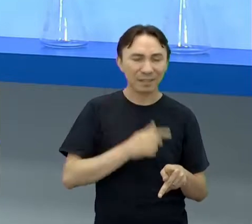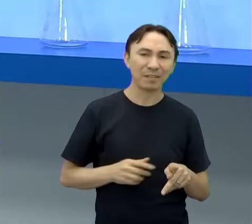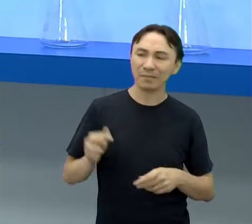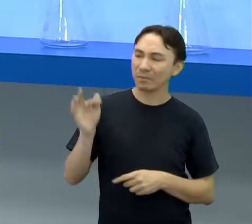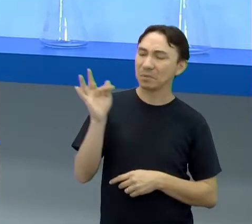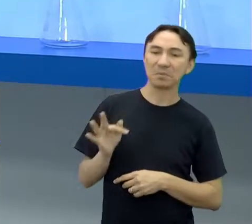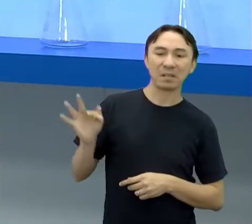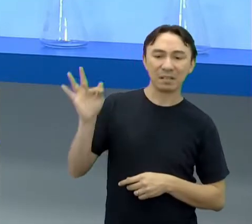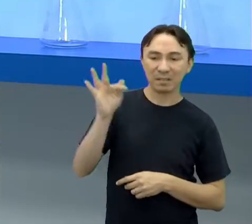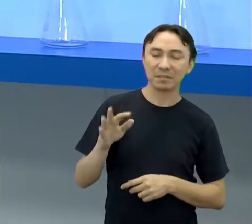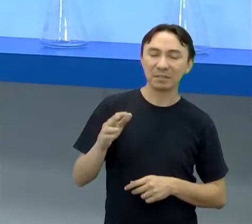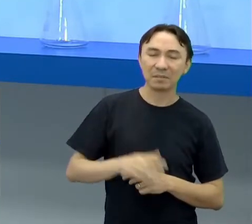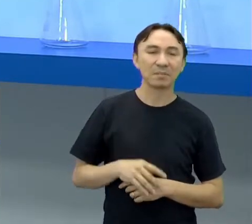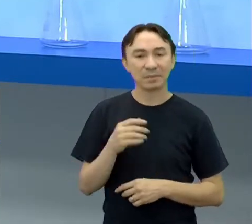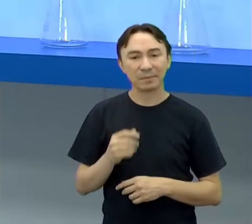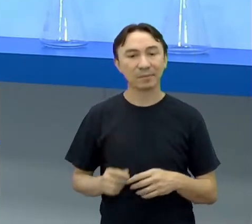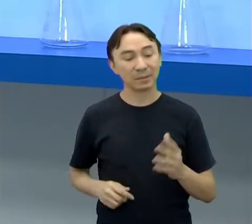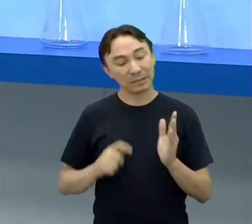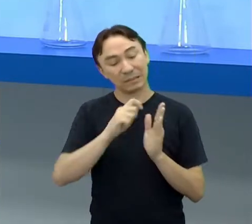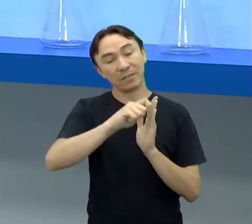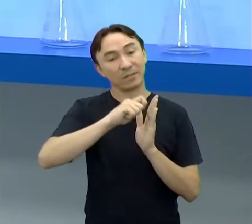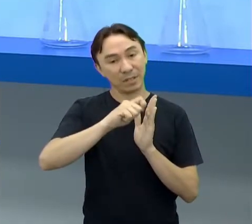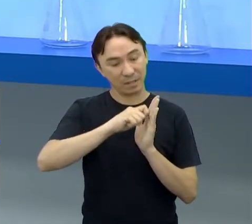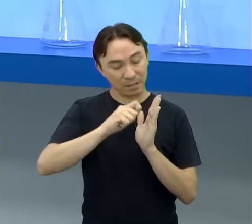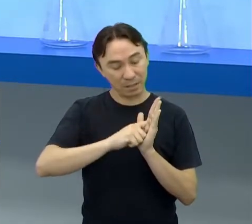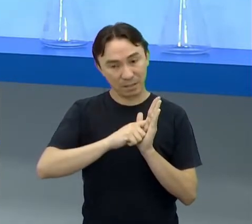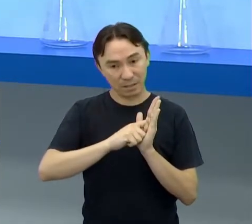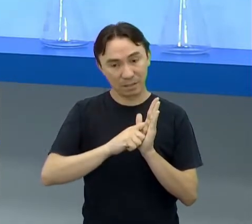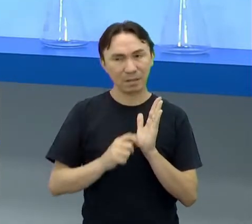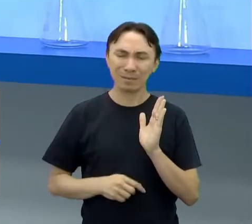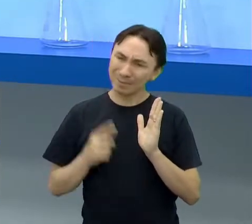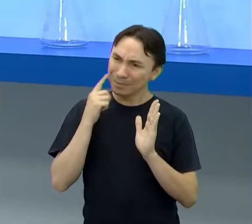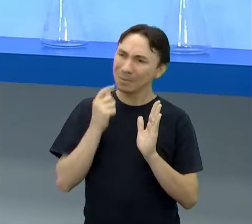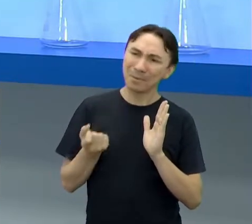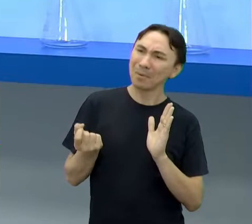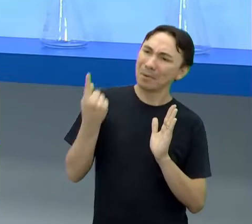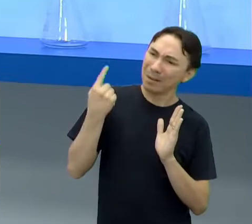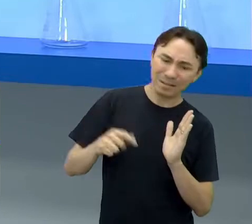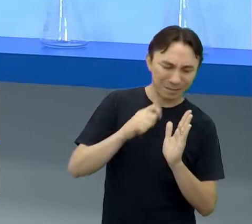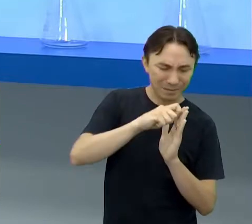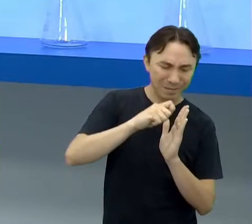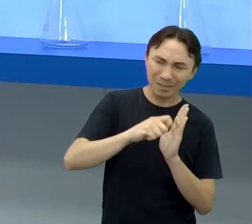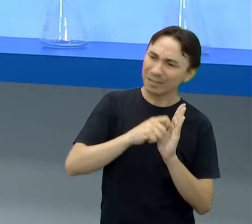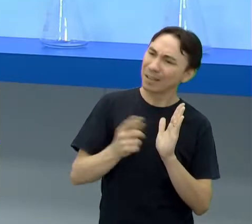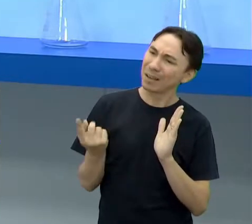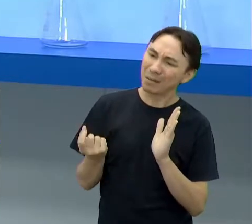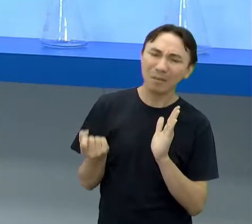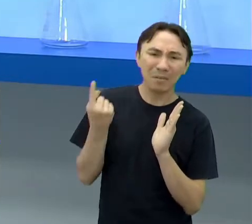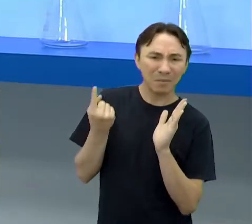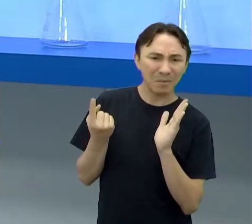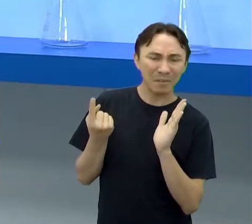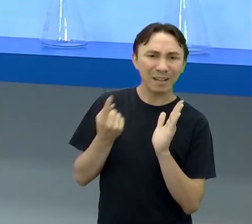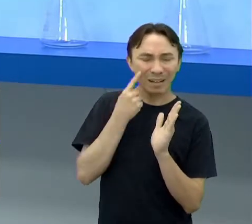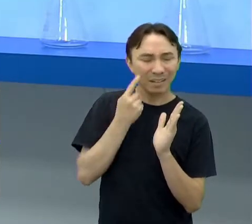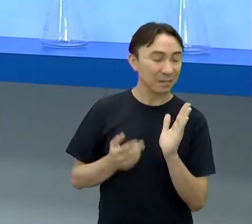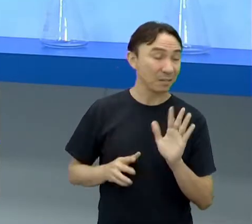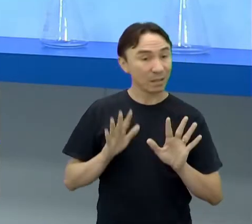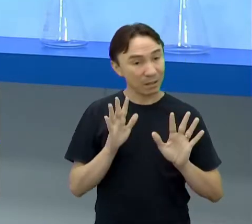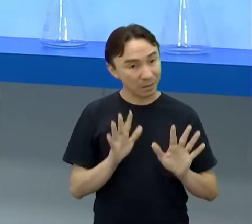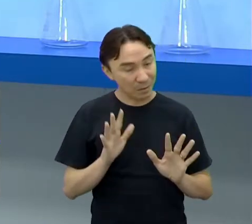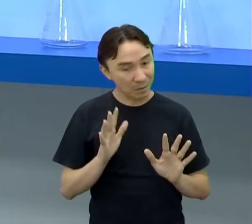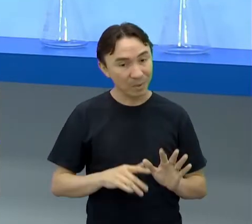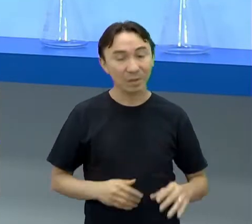professora escreveu dessa maneira. Ela falou assim, olha, a situação ali que nós estávamos envolvidos era informal, então foi por conta